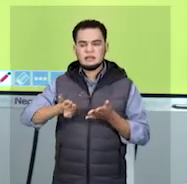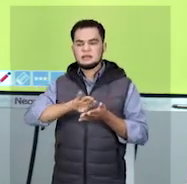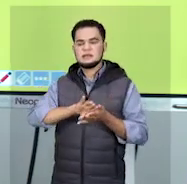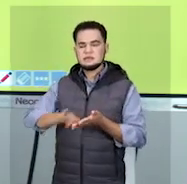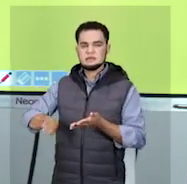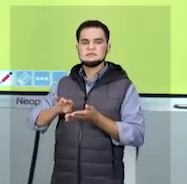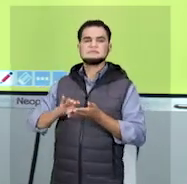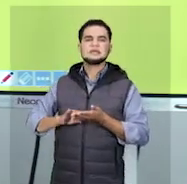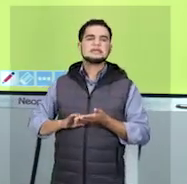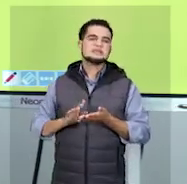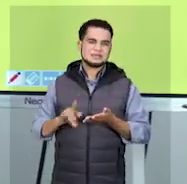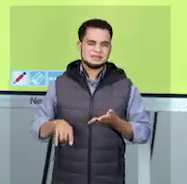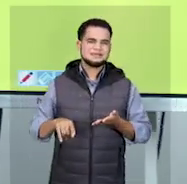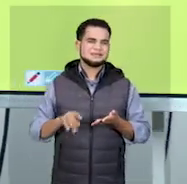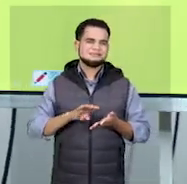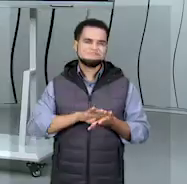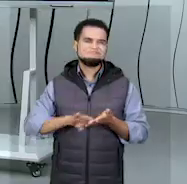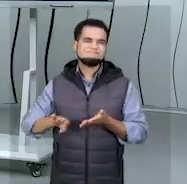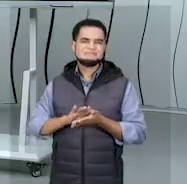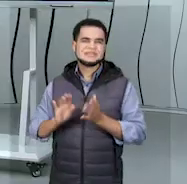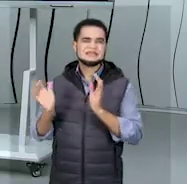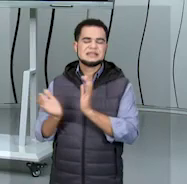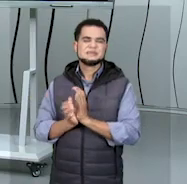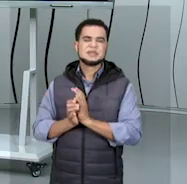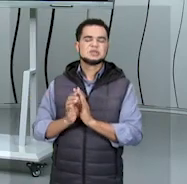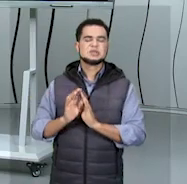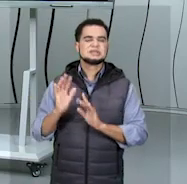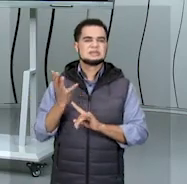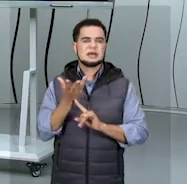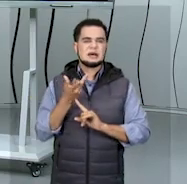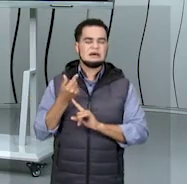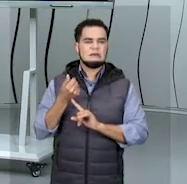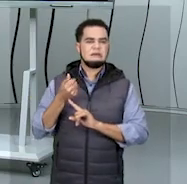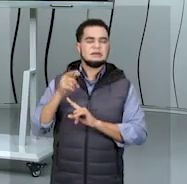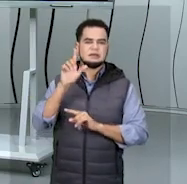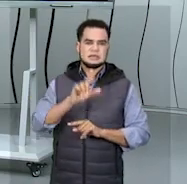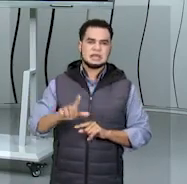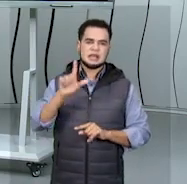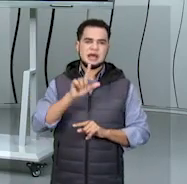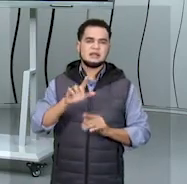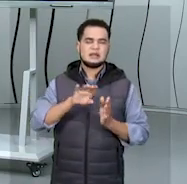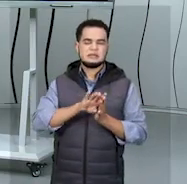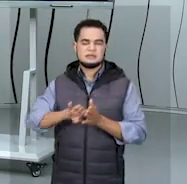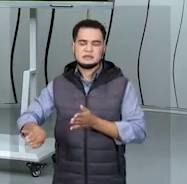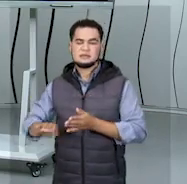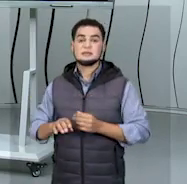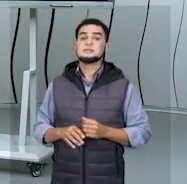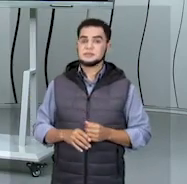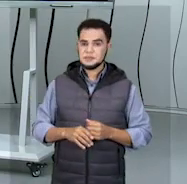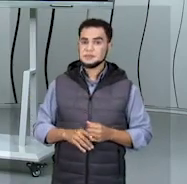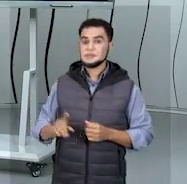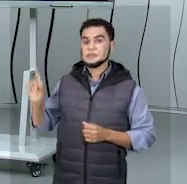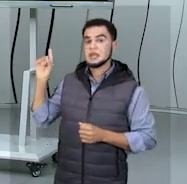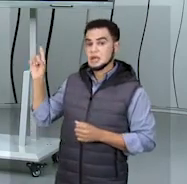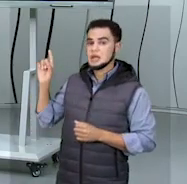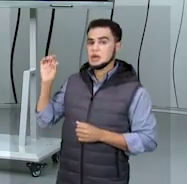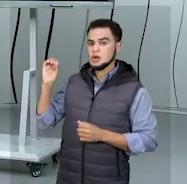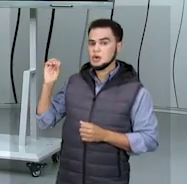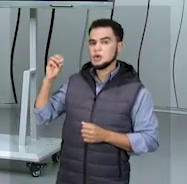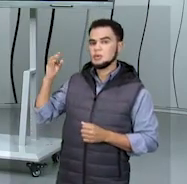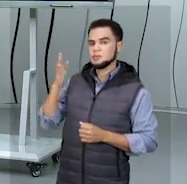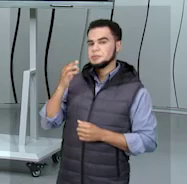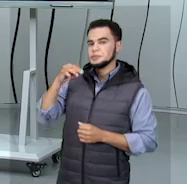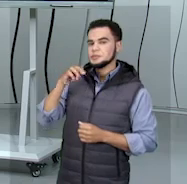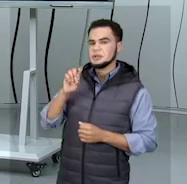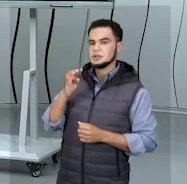excluídos das expressões artísticas e literárias. O Mulato foi a obra inaugural